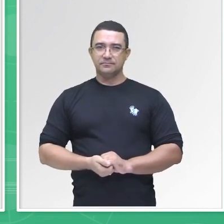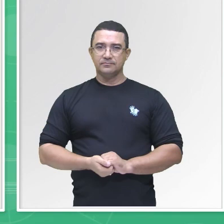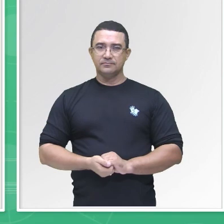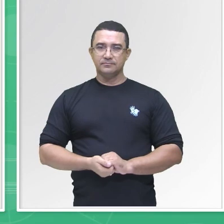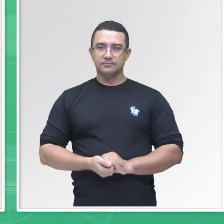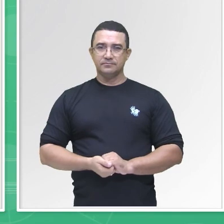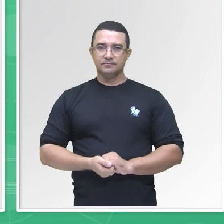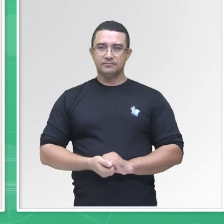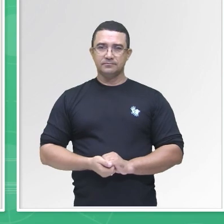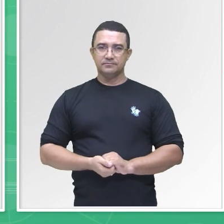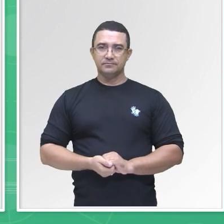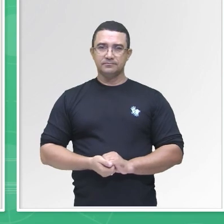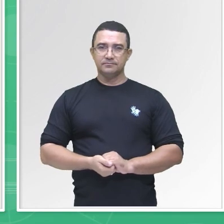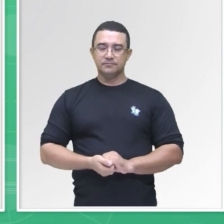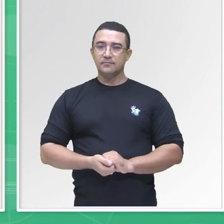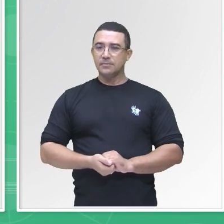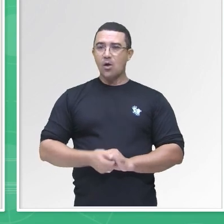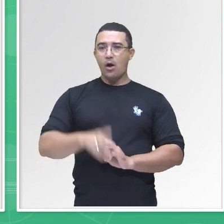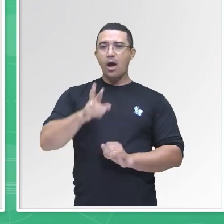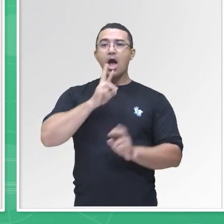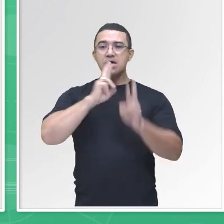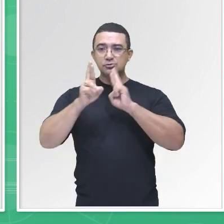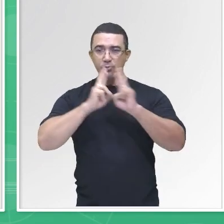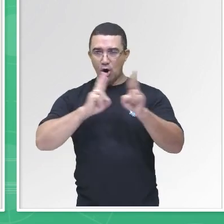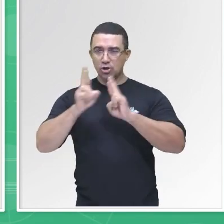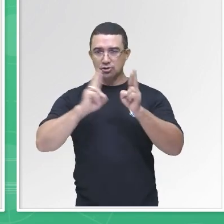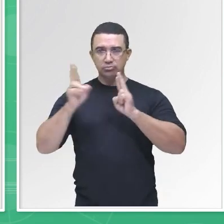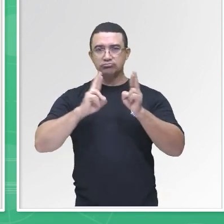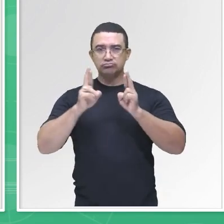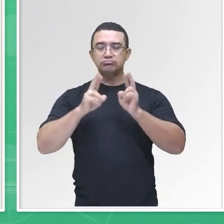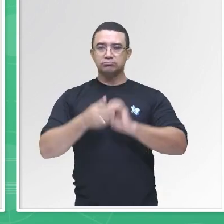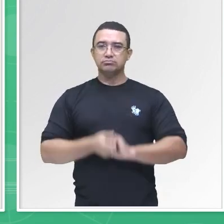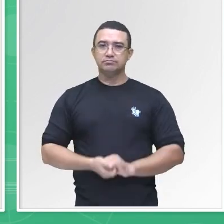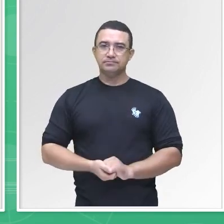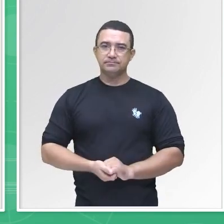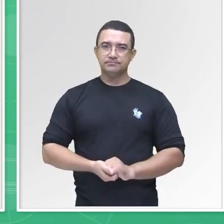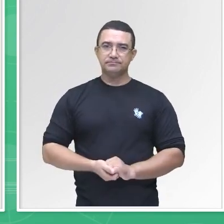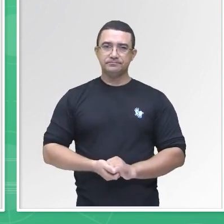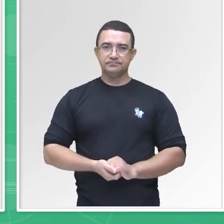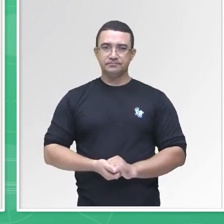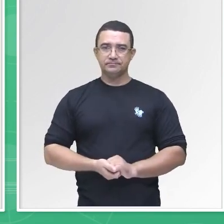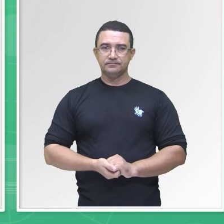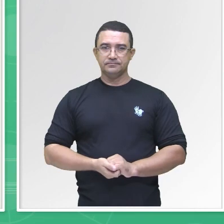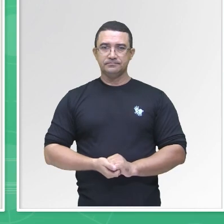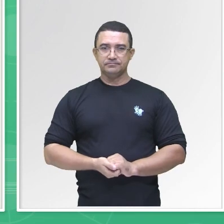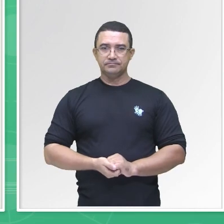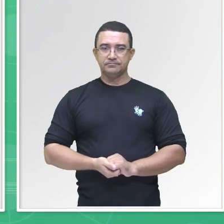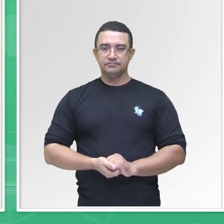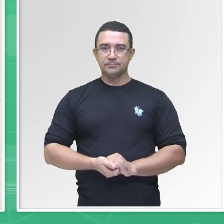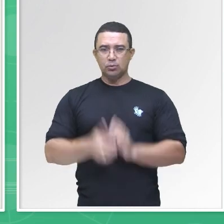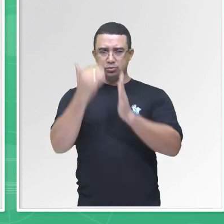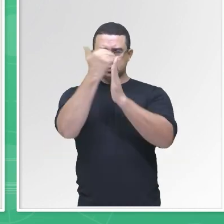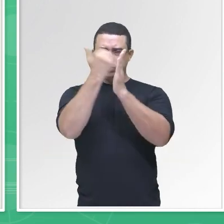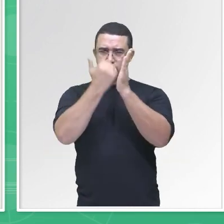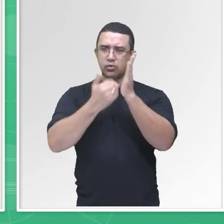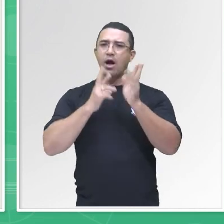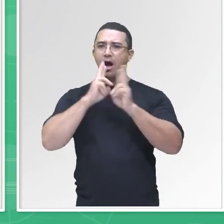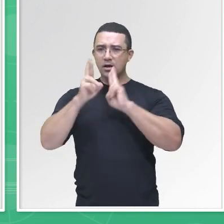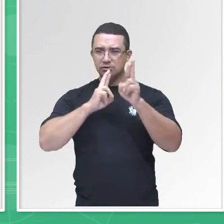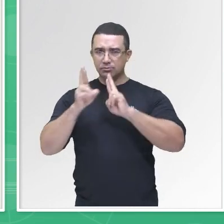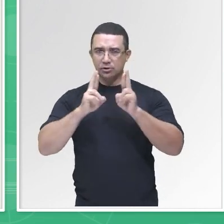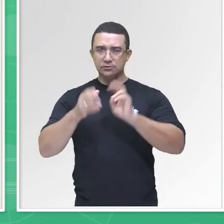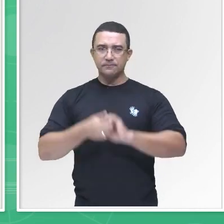Olha, a questão aí, saludo, presentaciones, saludos, presentaciones e algumas despedidas. Bateu o comentário bem